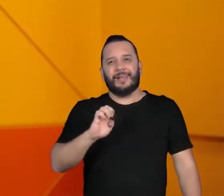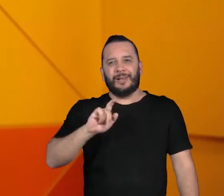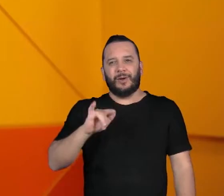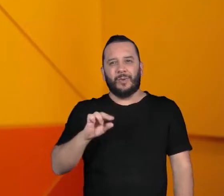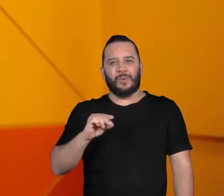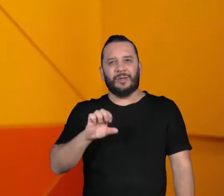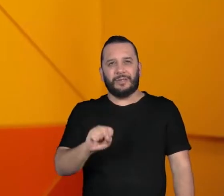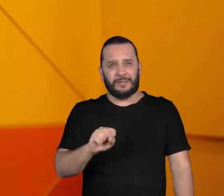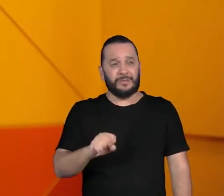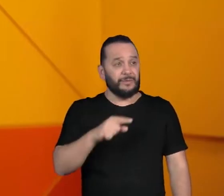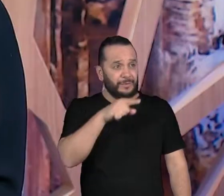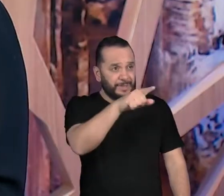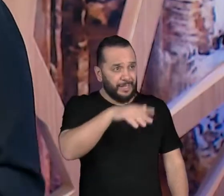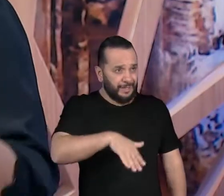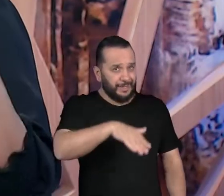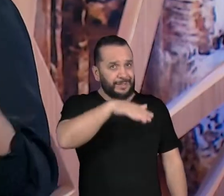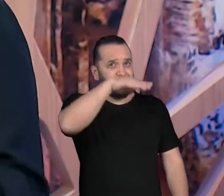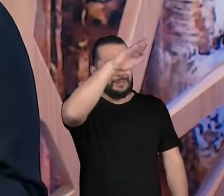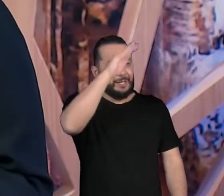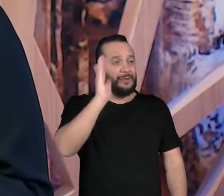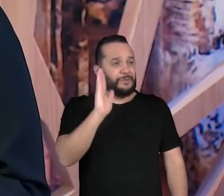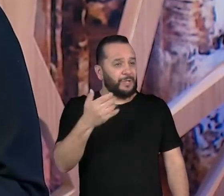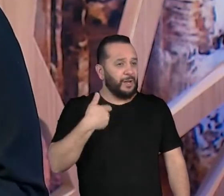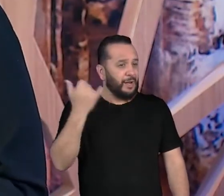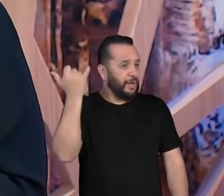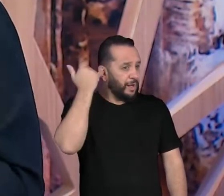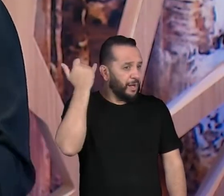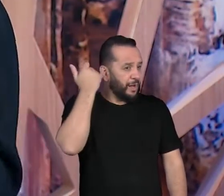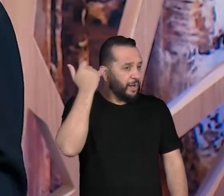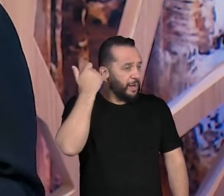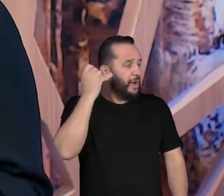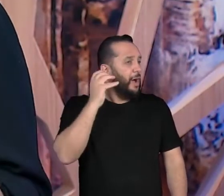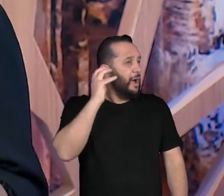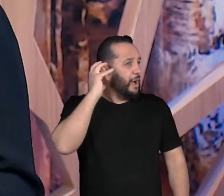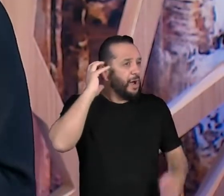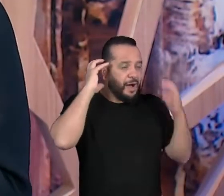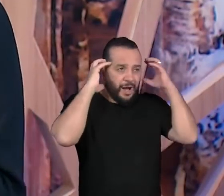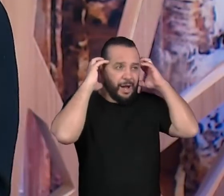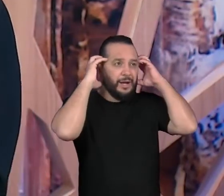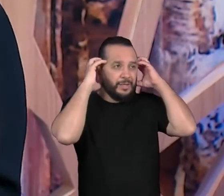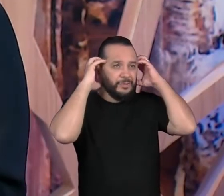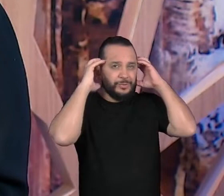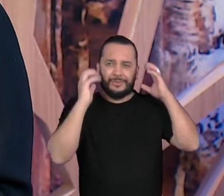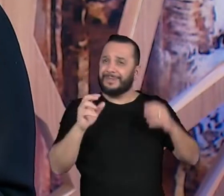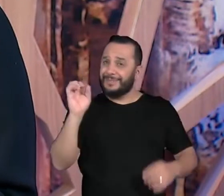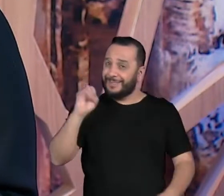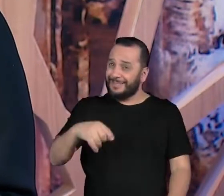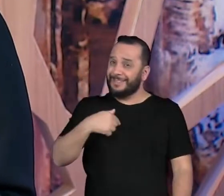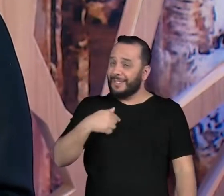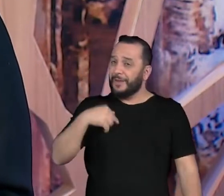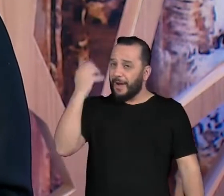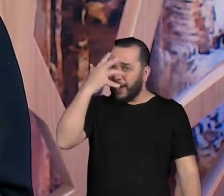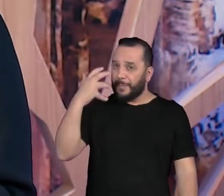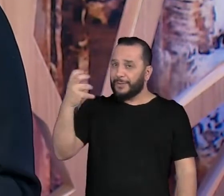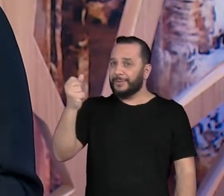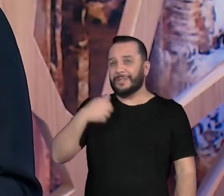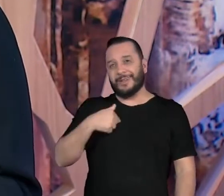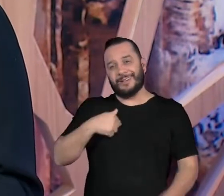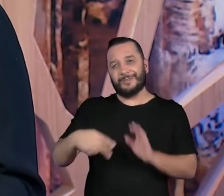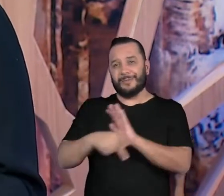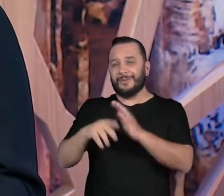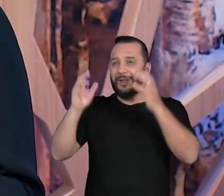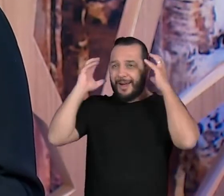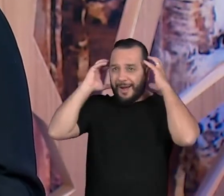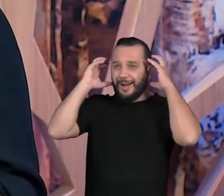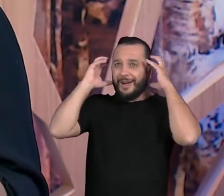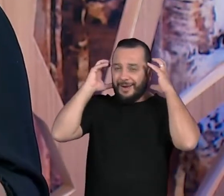rádio comunitária? Eu não só cresci ouvindo rádio comunitária, como fiz parte de uma e eu sou apaixonada pela rádio comunitária, porque eu acho que a